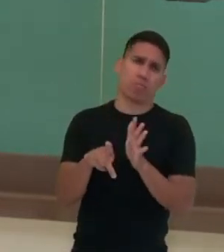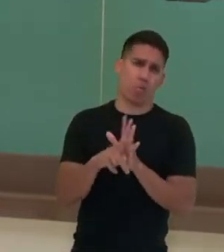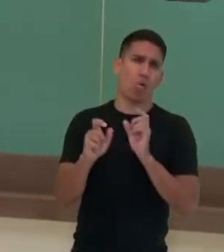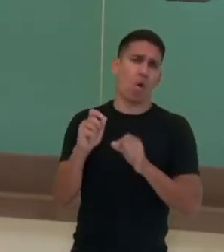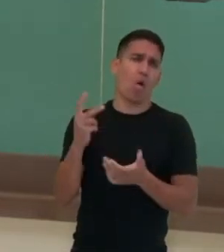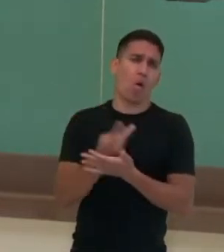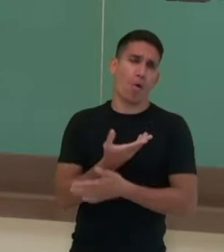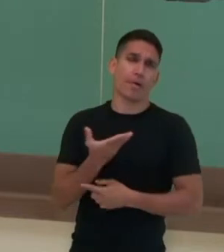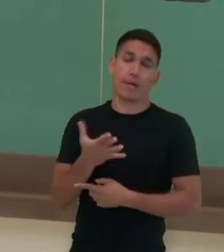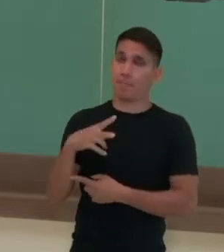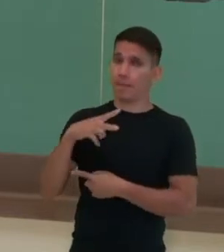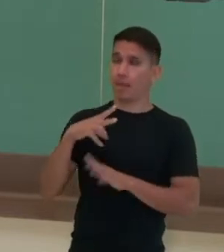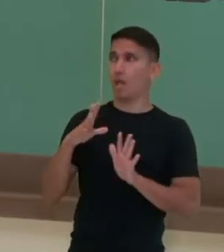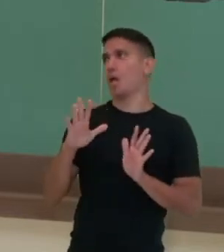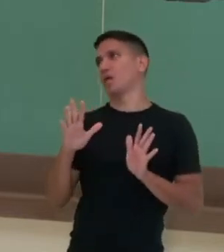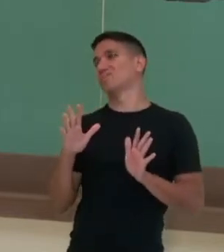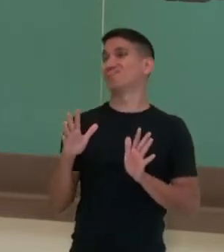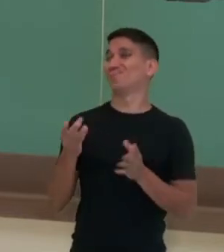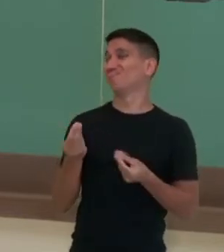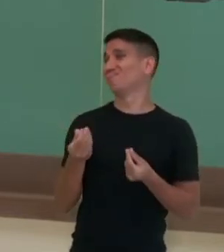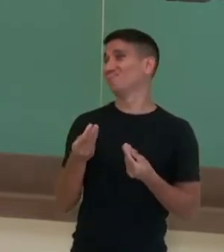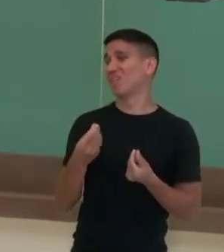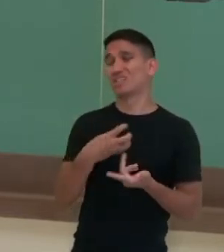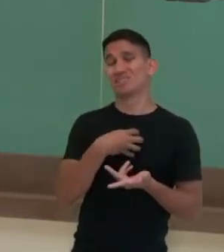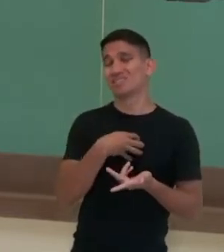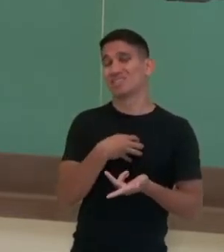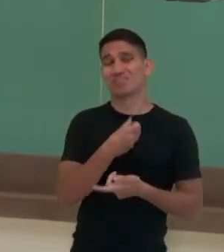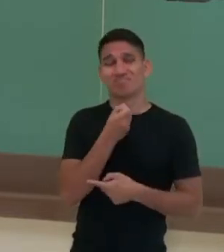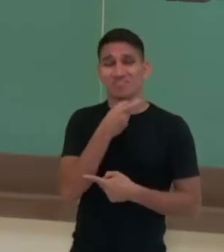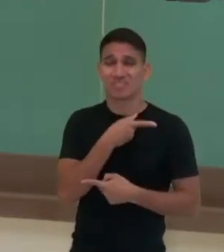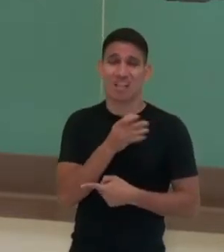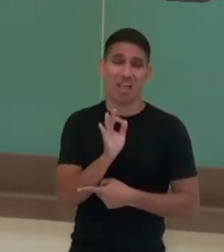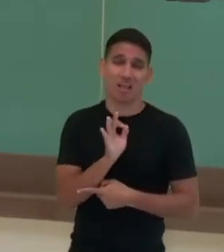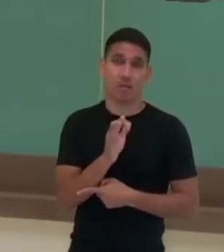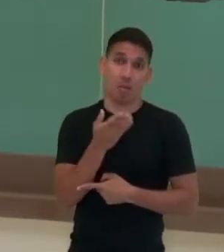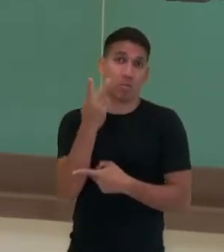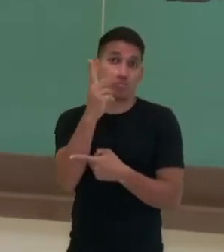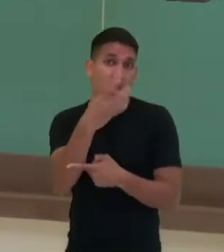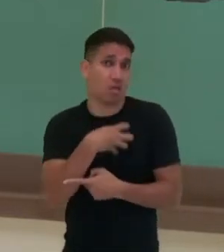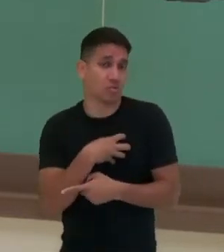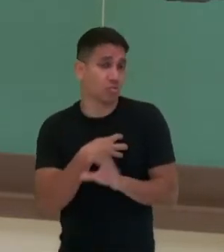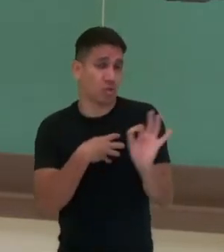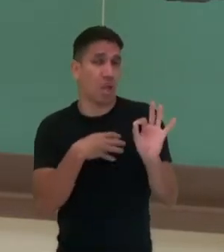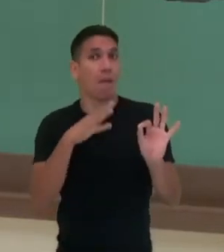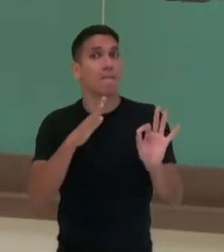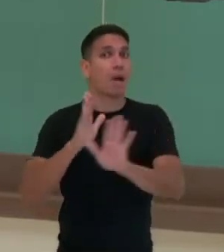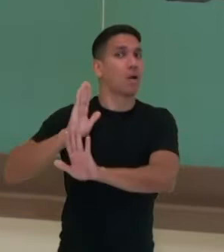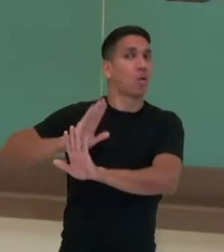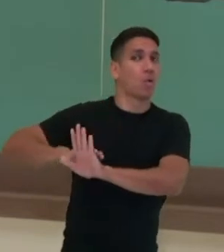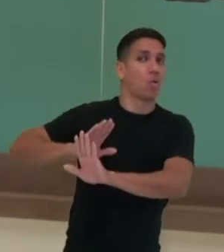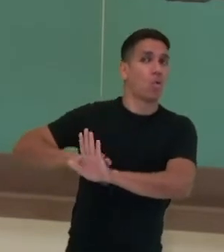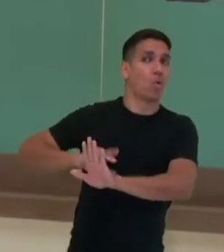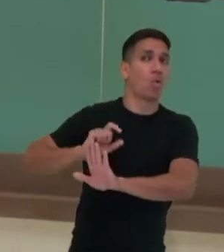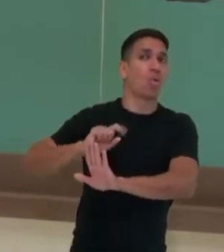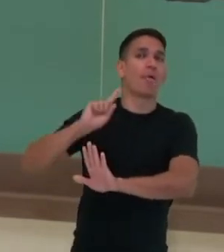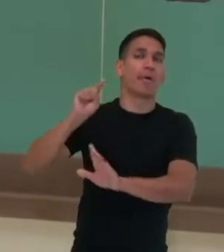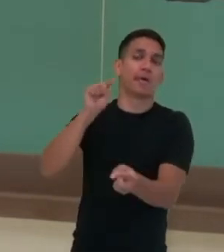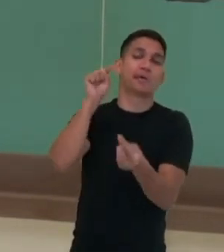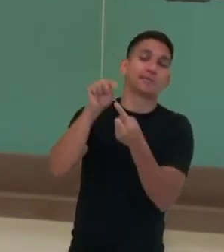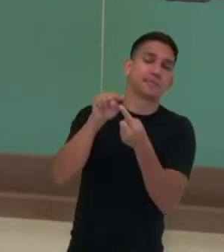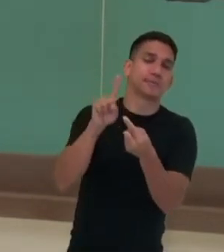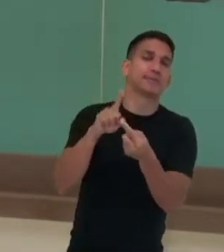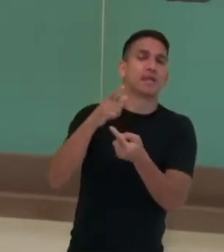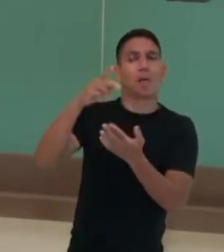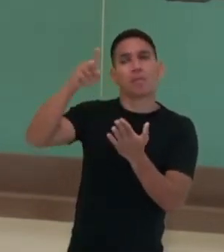vezes alguém diz, nossa, mas não teve graça nenhuma. Para você não teve, mas a intenção, né,